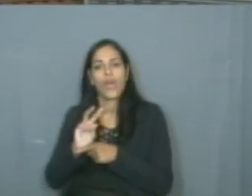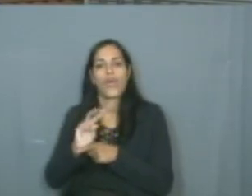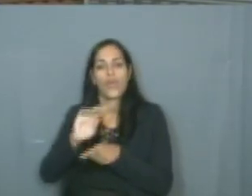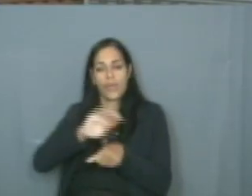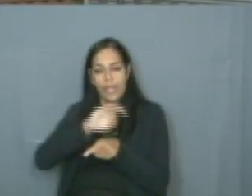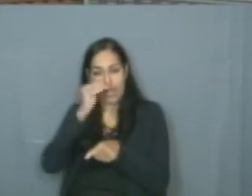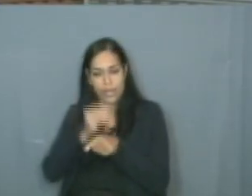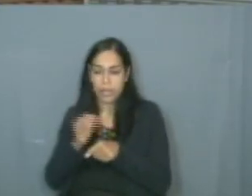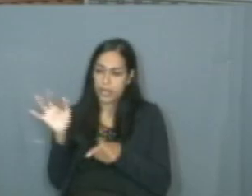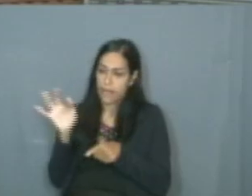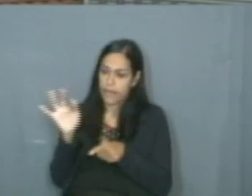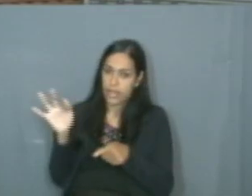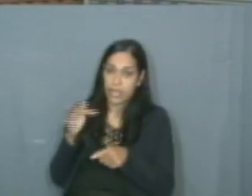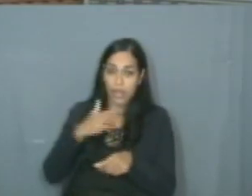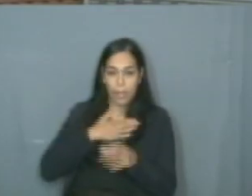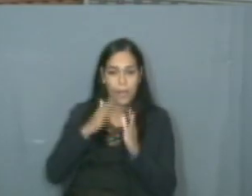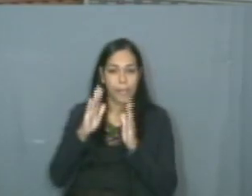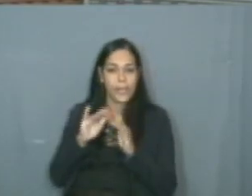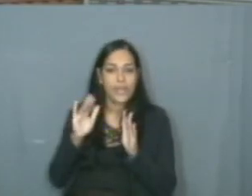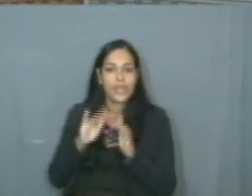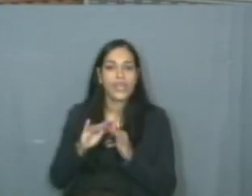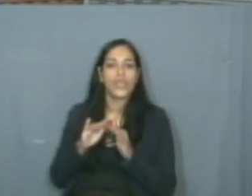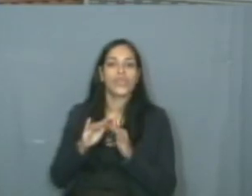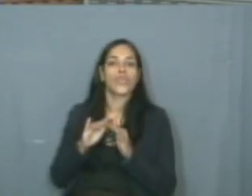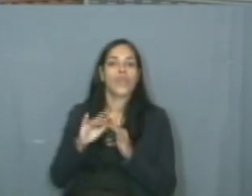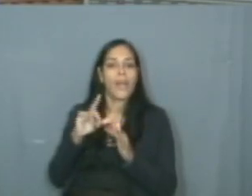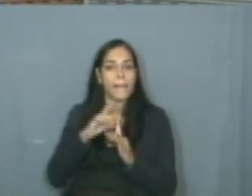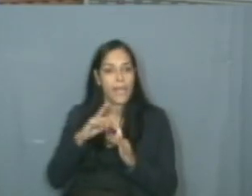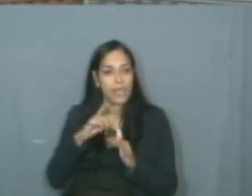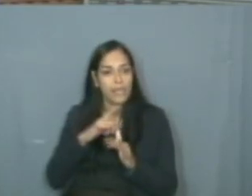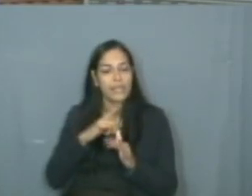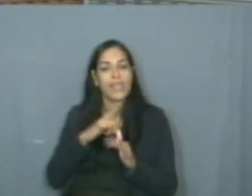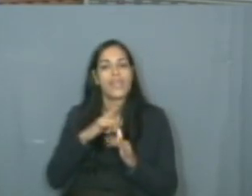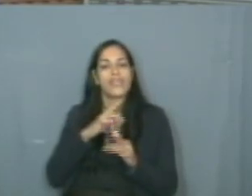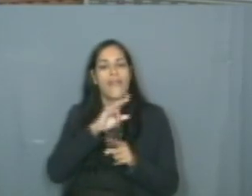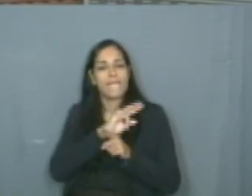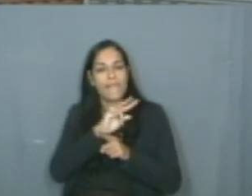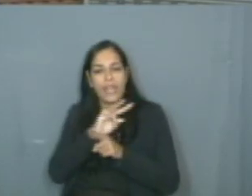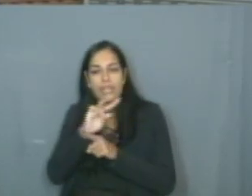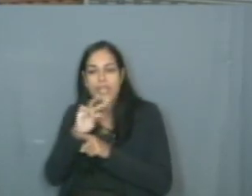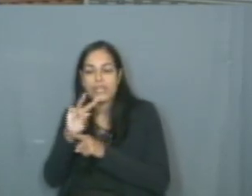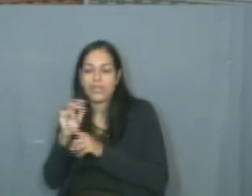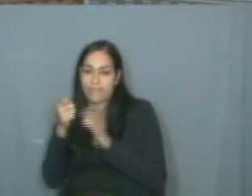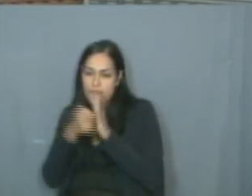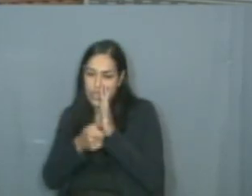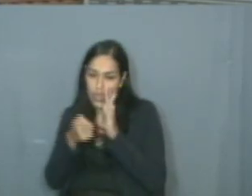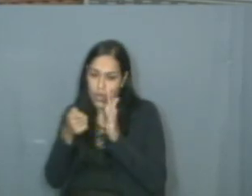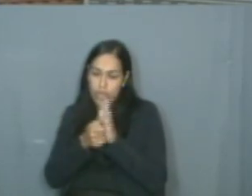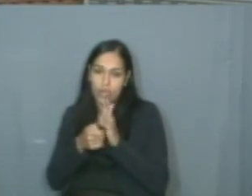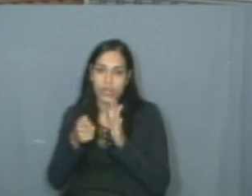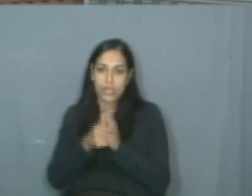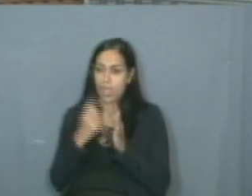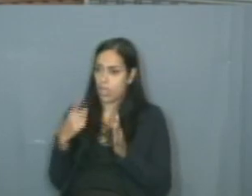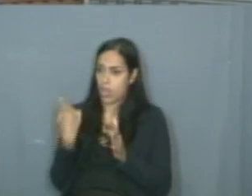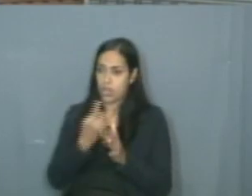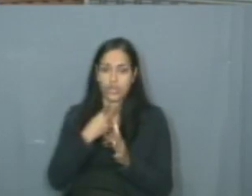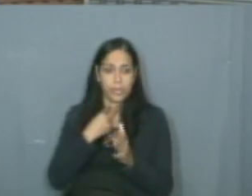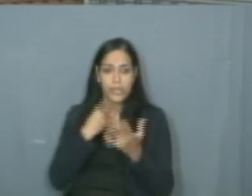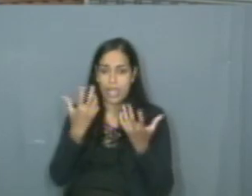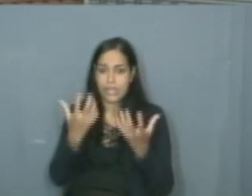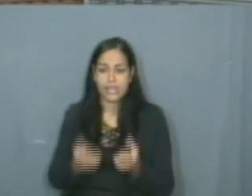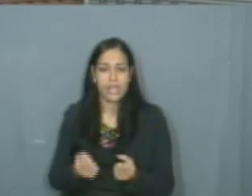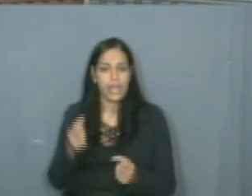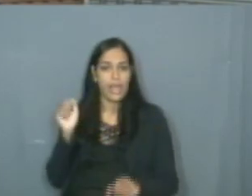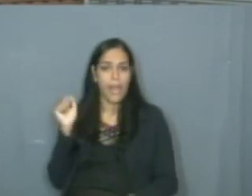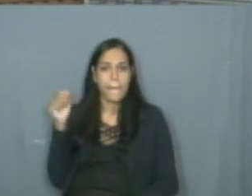Câmara Federal, o meu apelo é para que haja apuração rigorosa. É inadmissível que